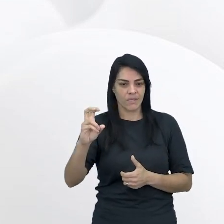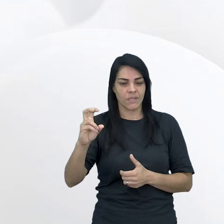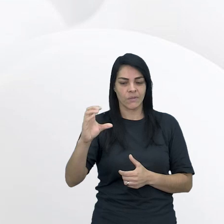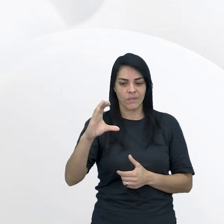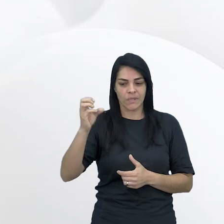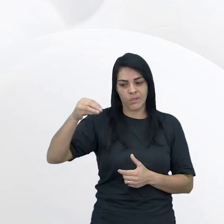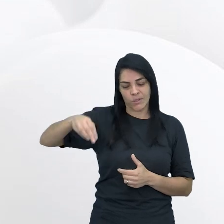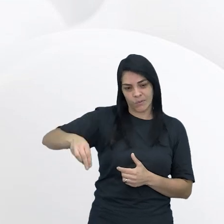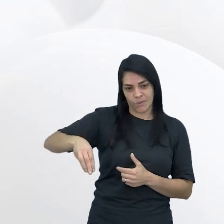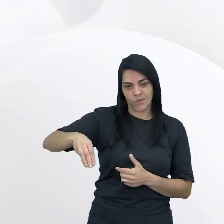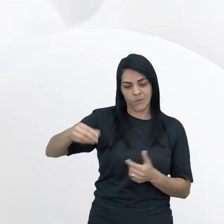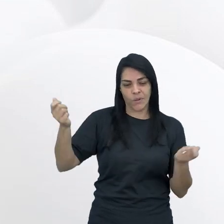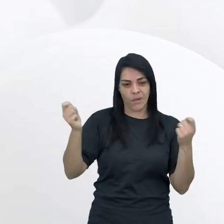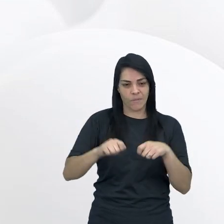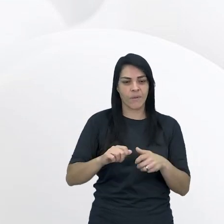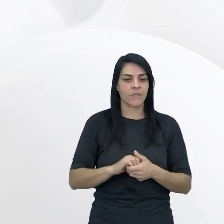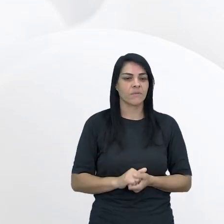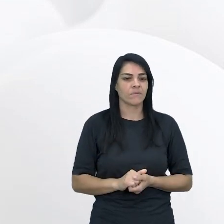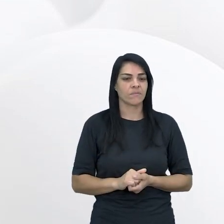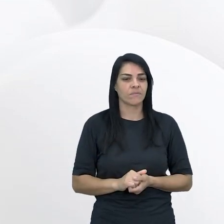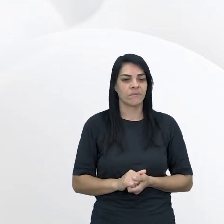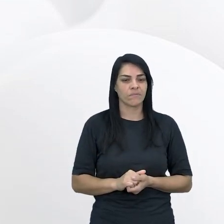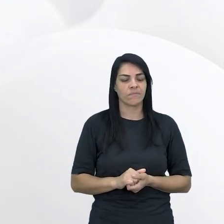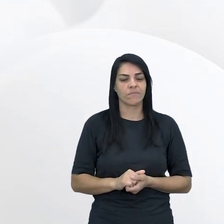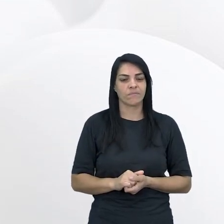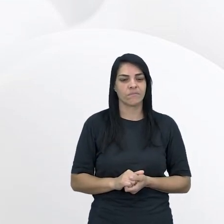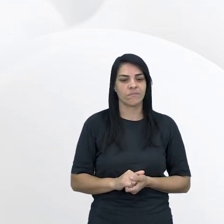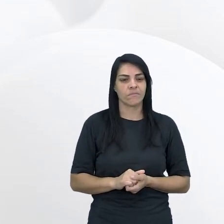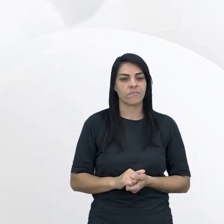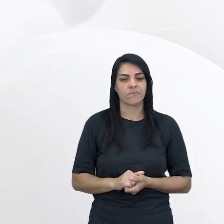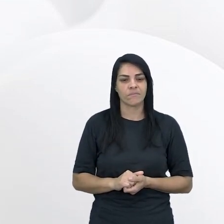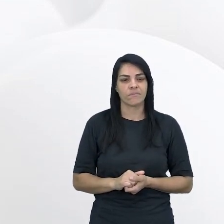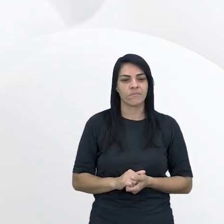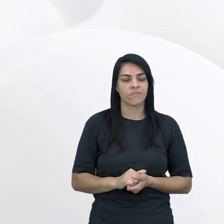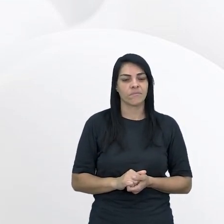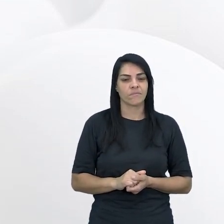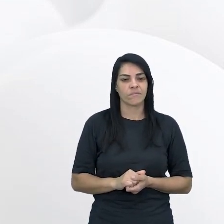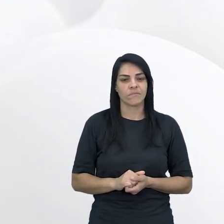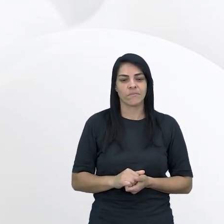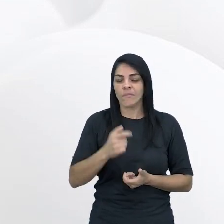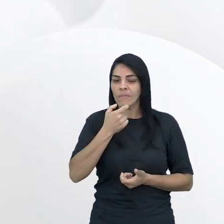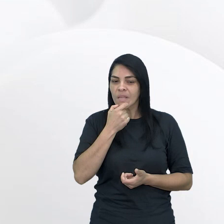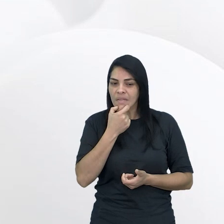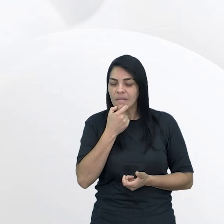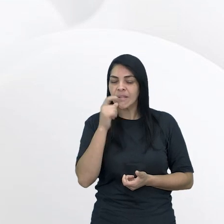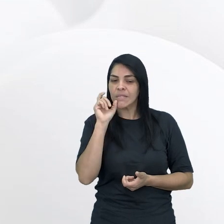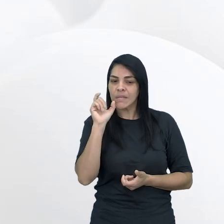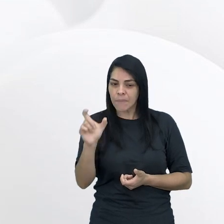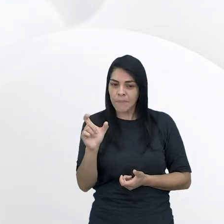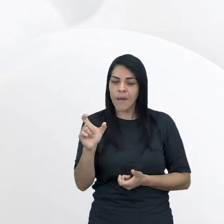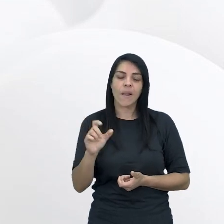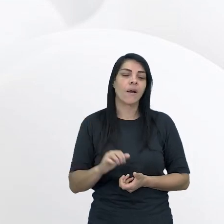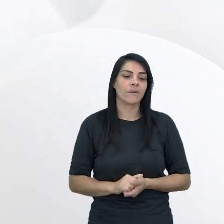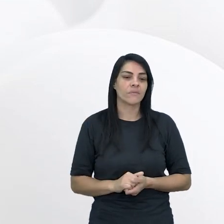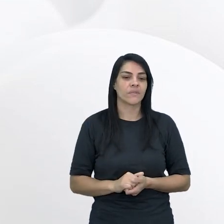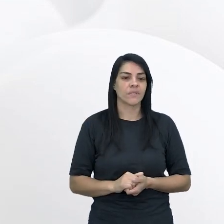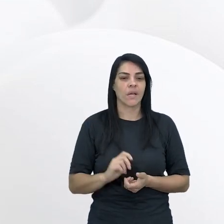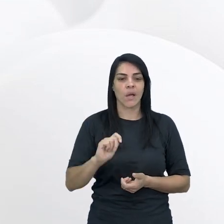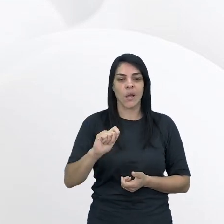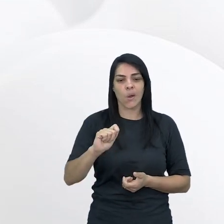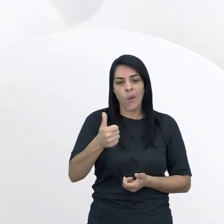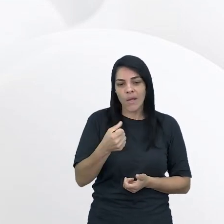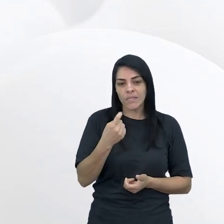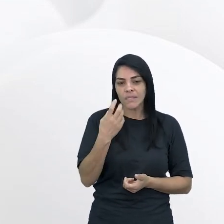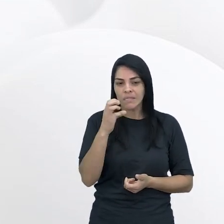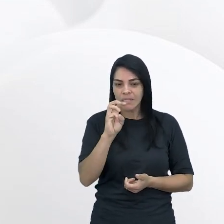centímetros. Centímetros não, né? É os length. Então, acho que equivale a 30, quase 30 centímetros,